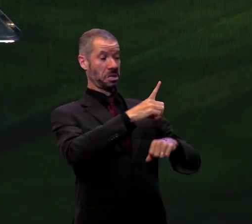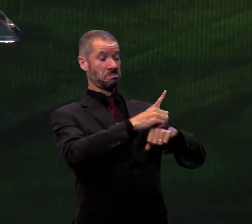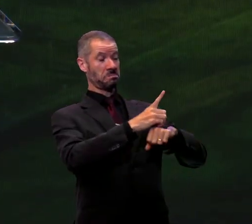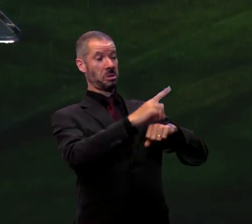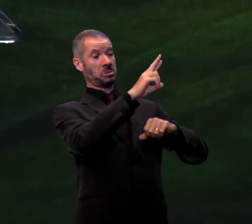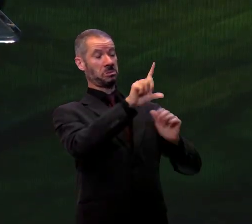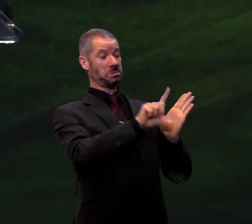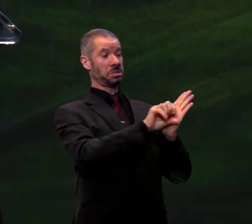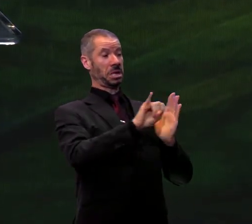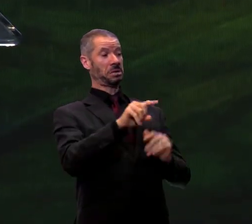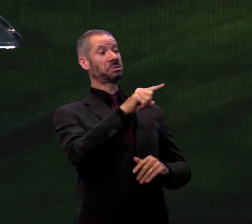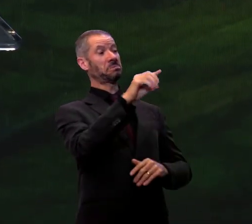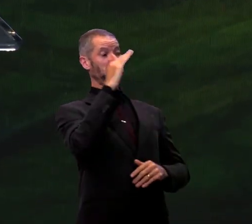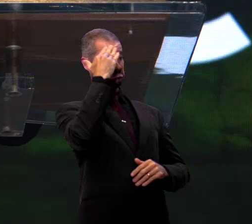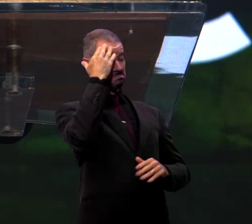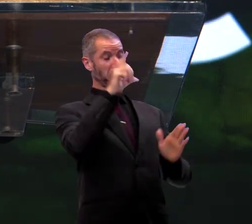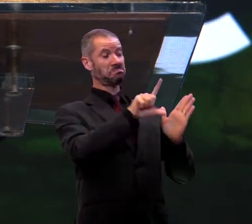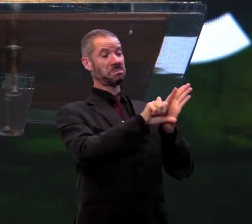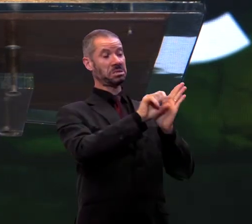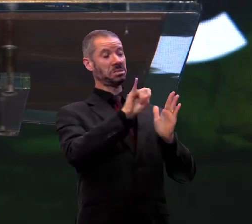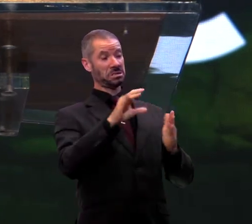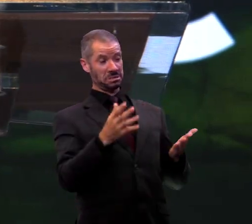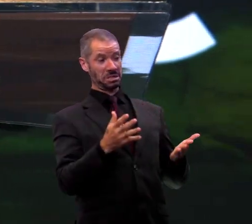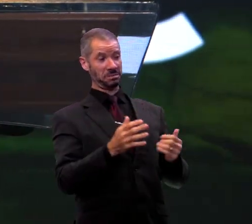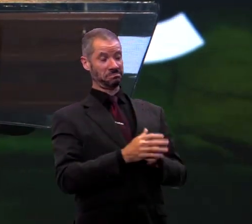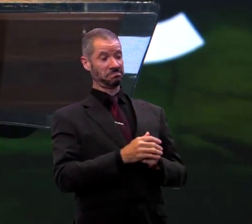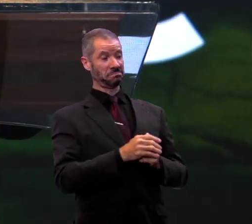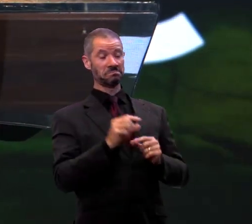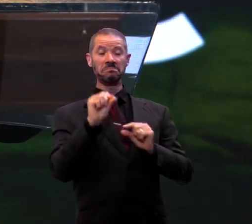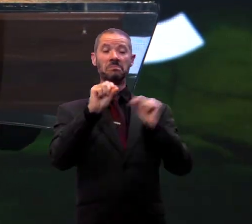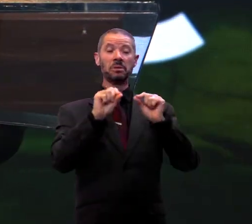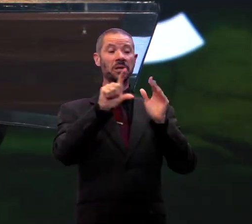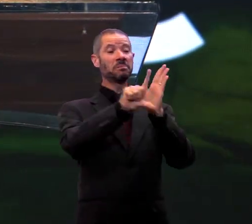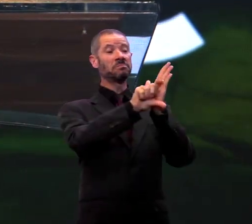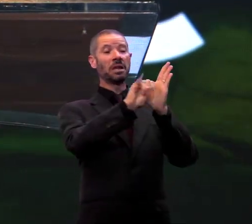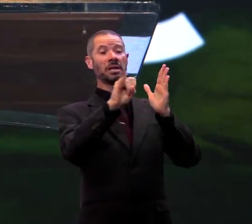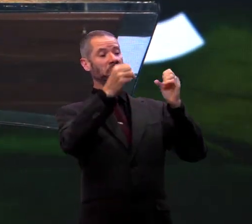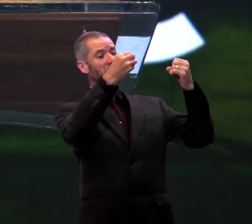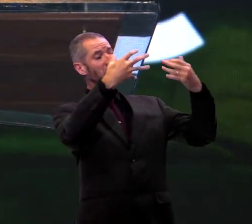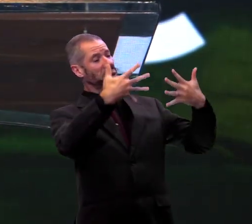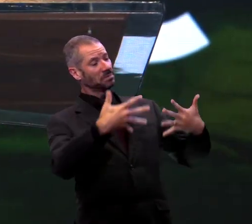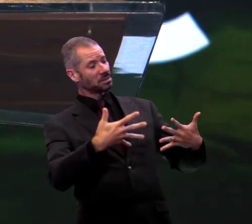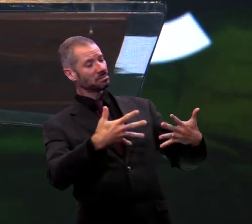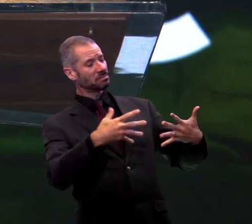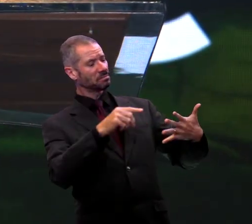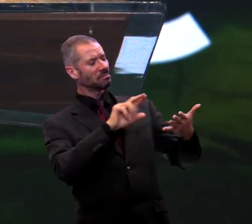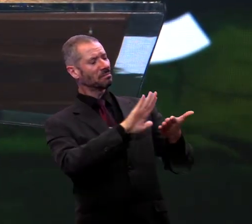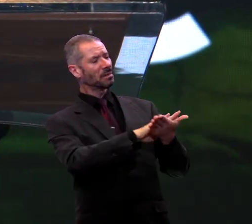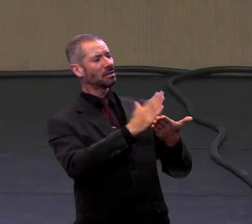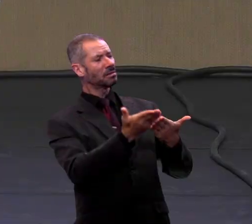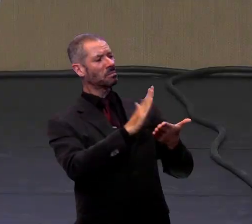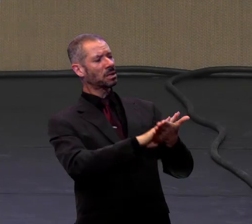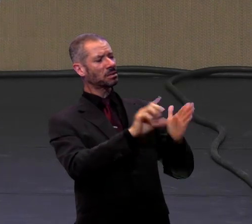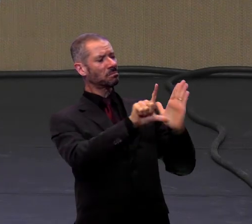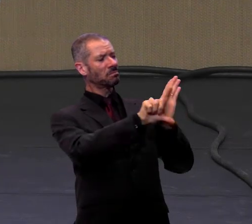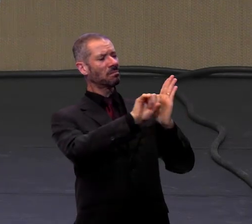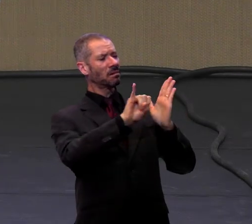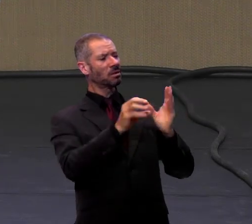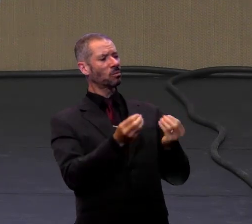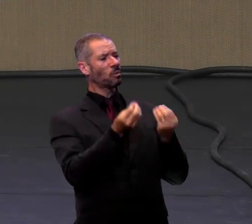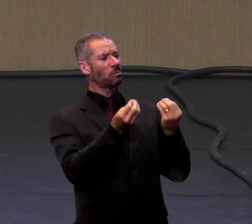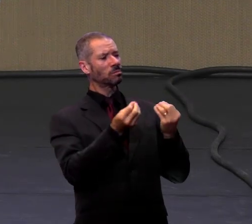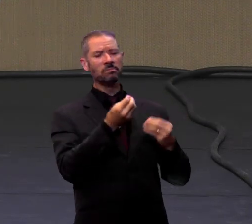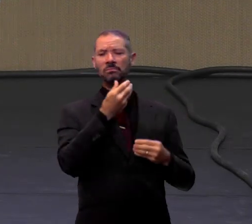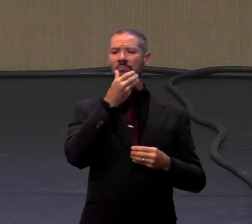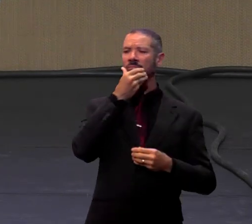você compreende a lei. Então, o que diz a lei? Como você a interpreta? E então o